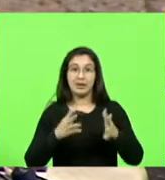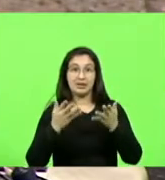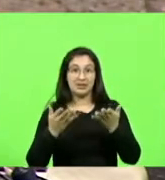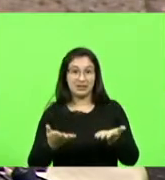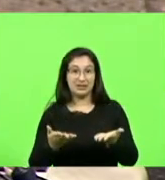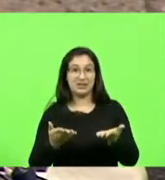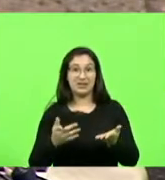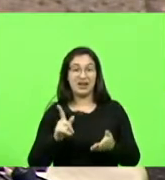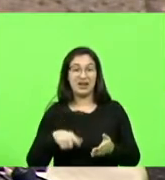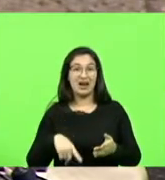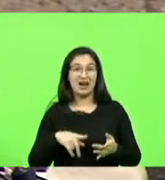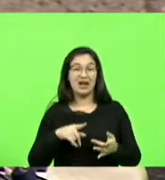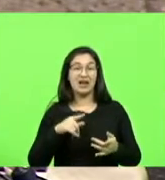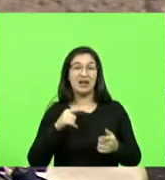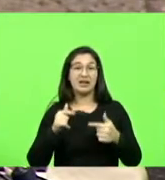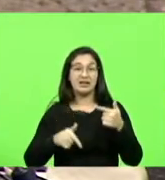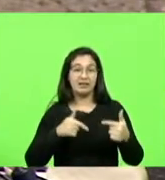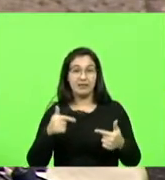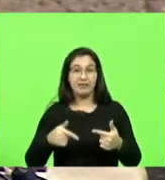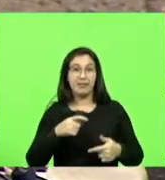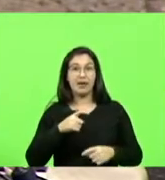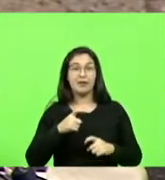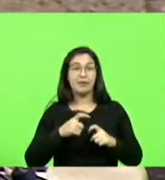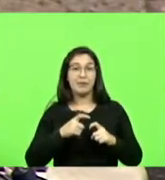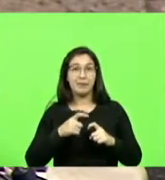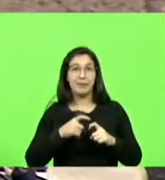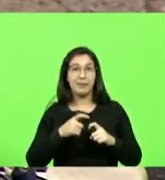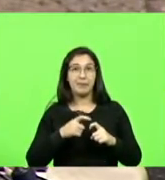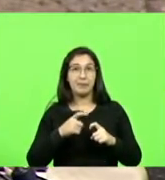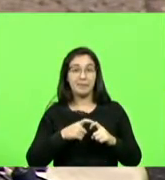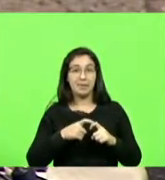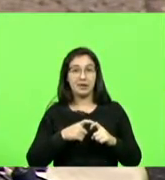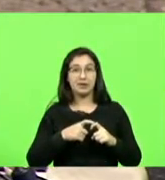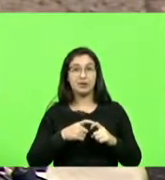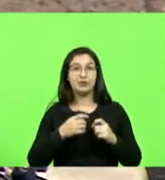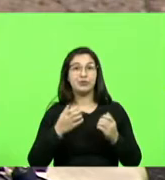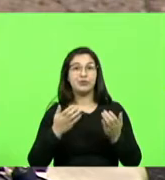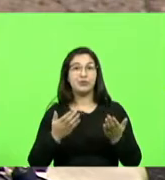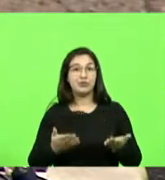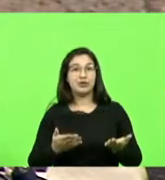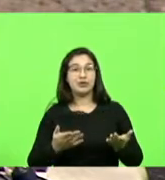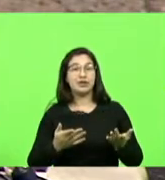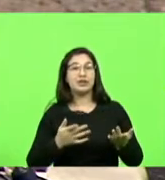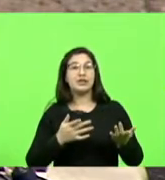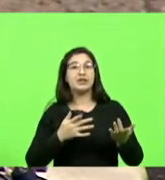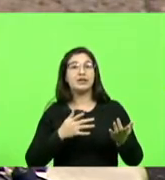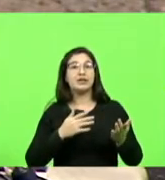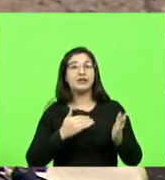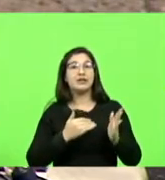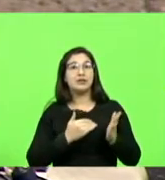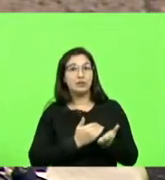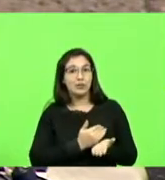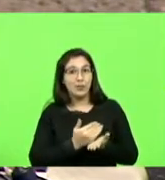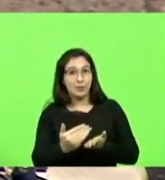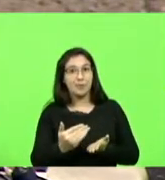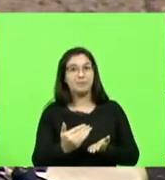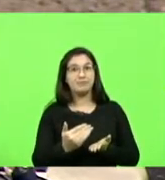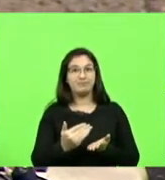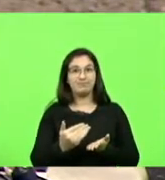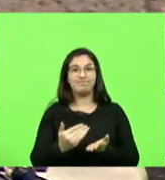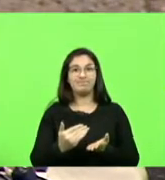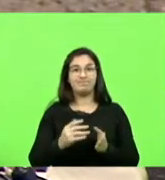serviço médico de plantonista em início de carreira com alta rotatividade. Ainda vou ler aqui as questões